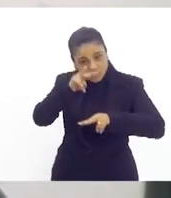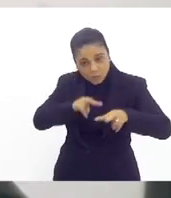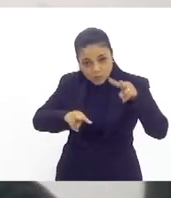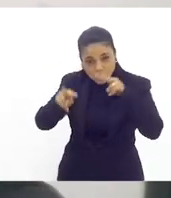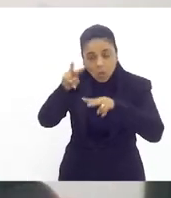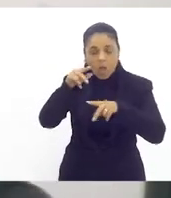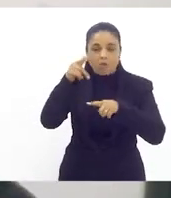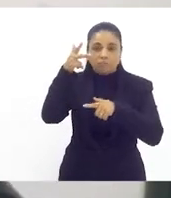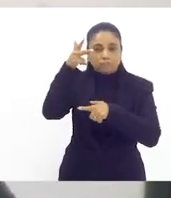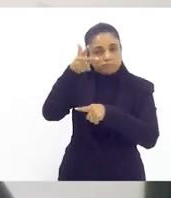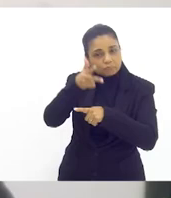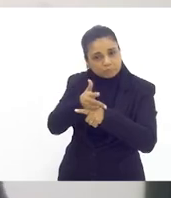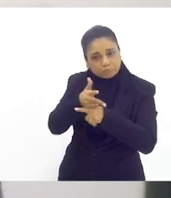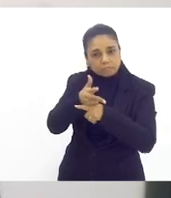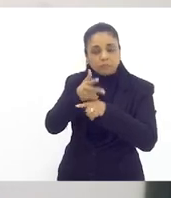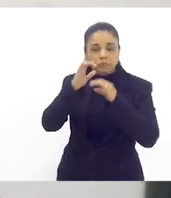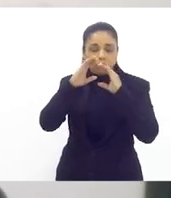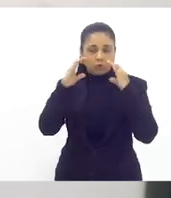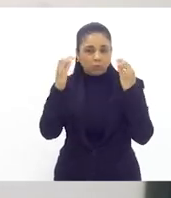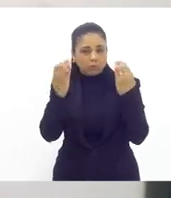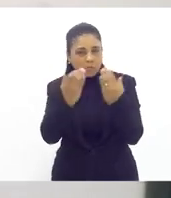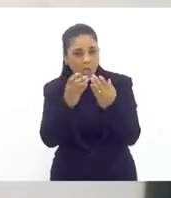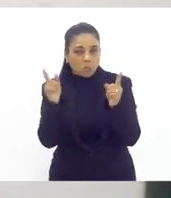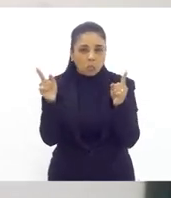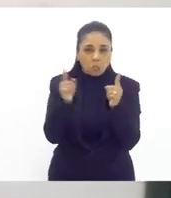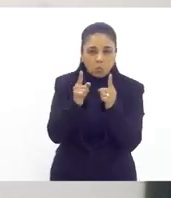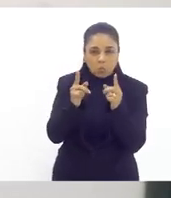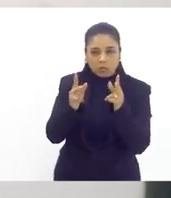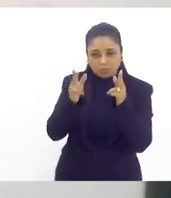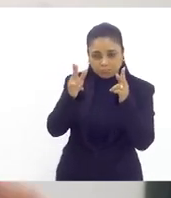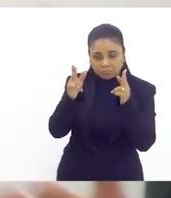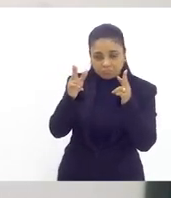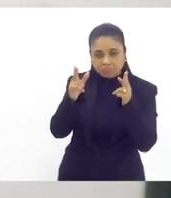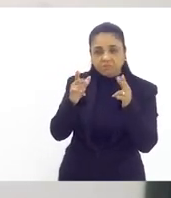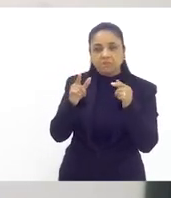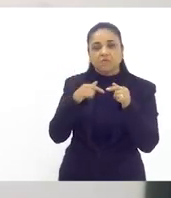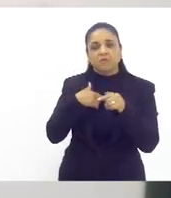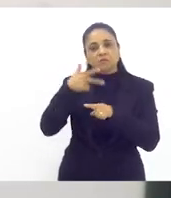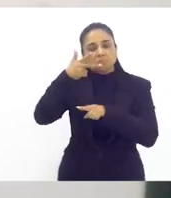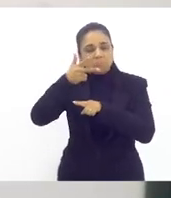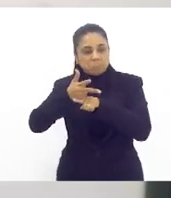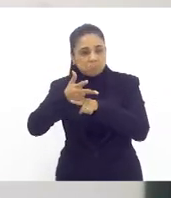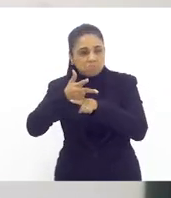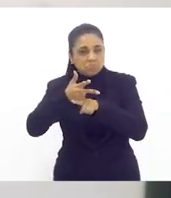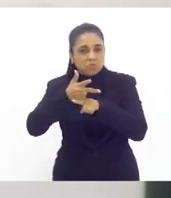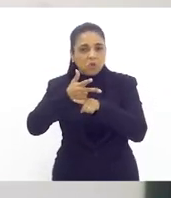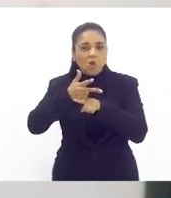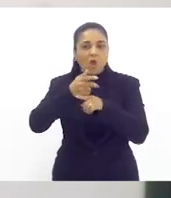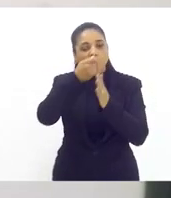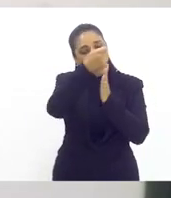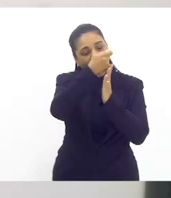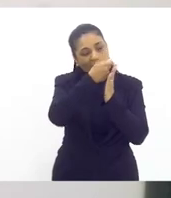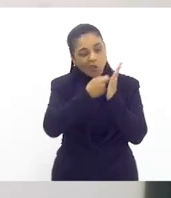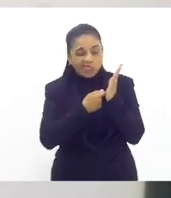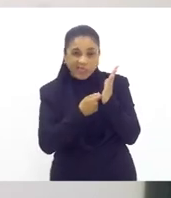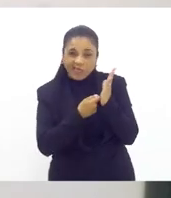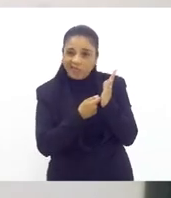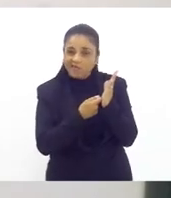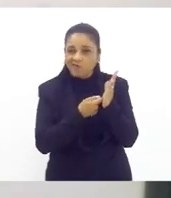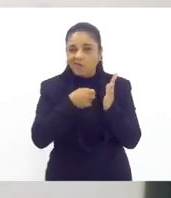documentários pode ser ficção pode ser curta pode ser média pode ser longa pode ser videoclipe pode ser produzir roteiro não precisa nem fazer o